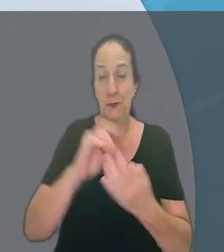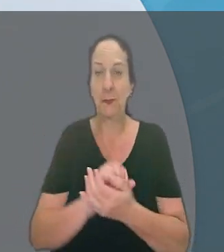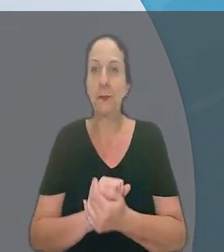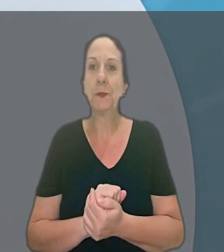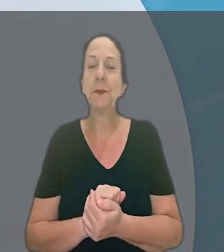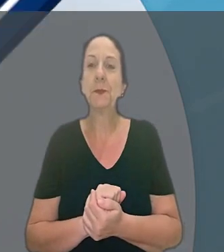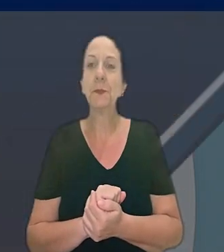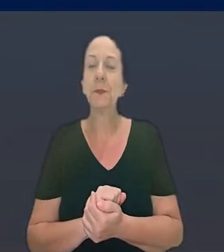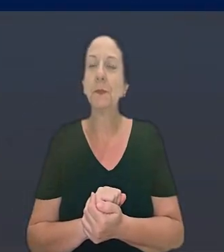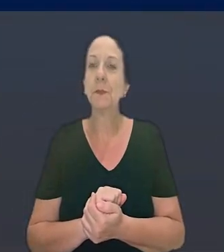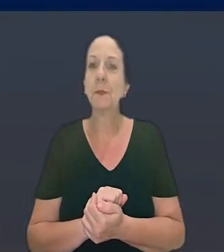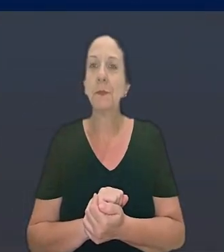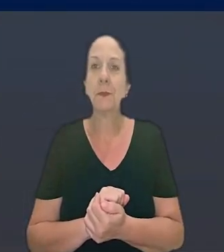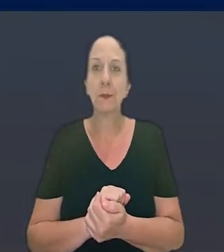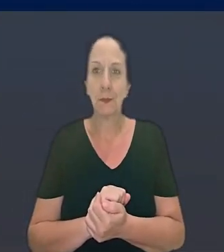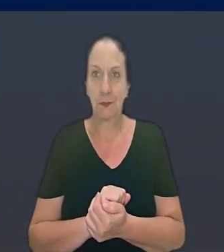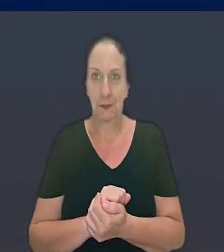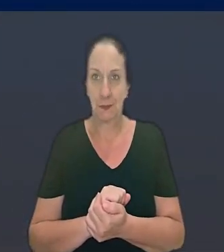destaque.